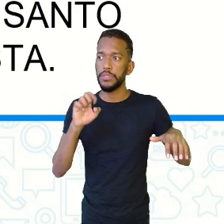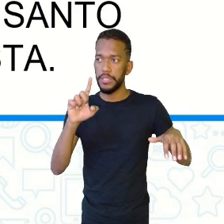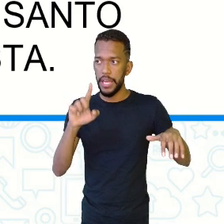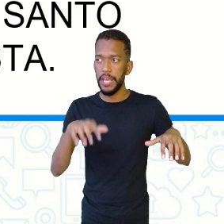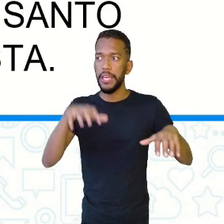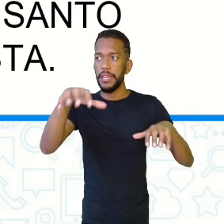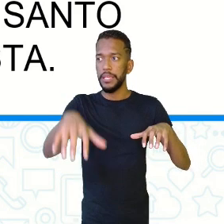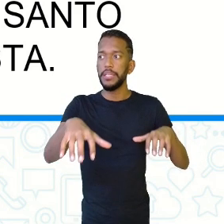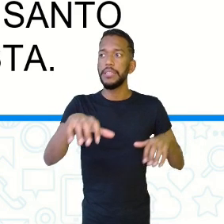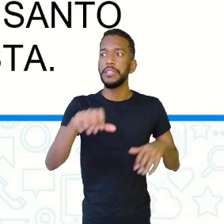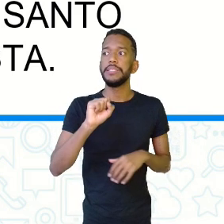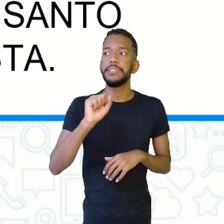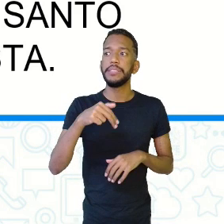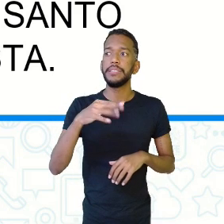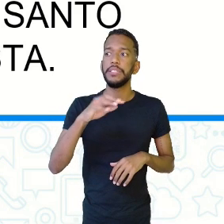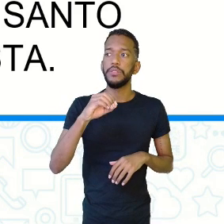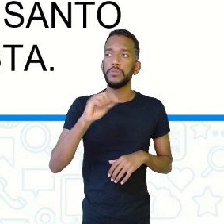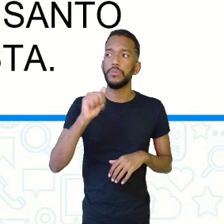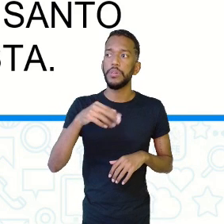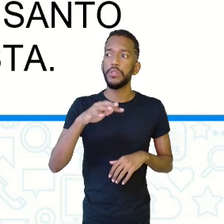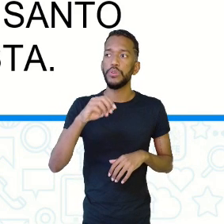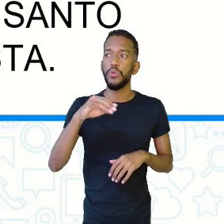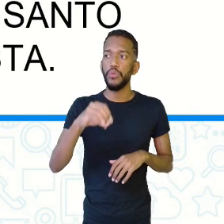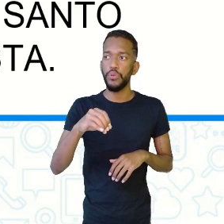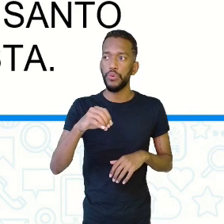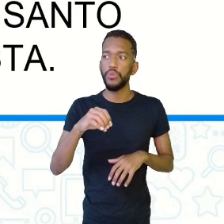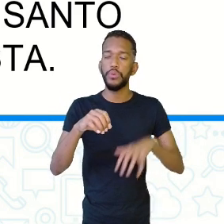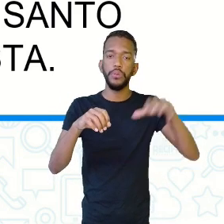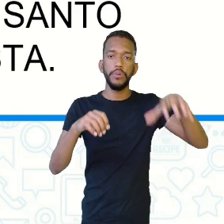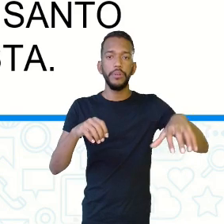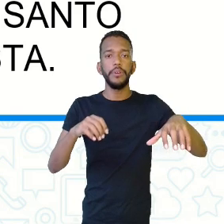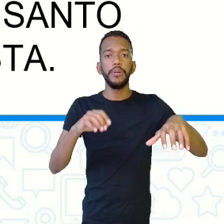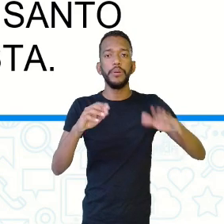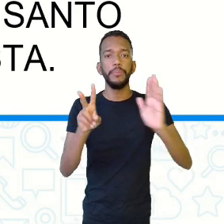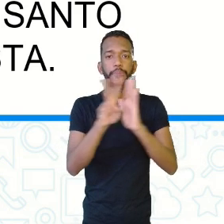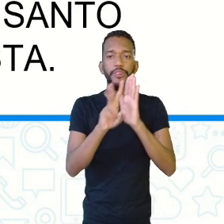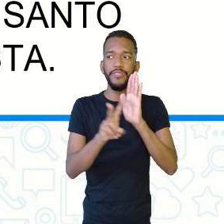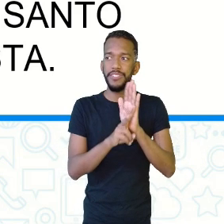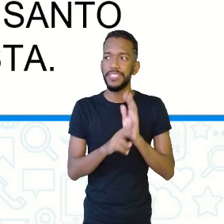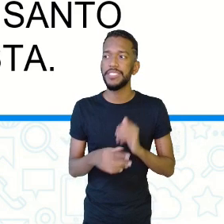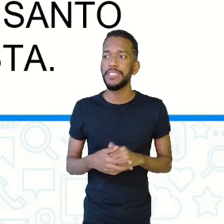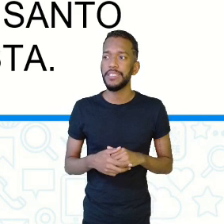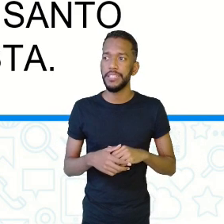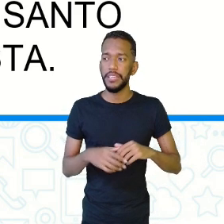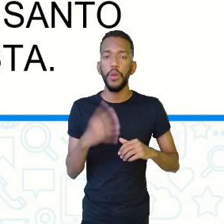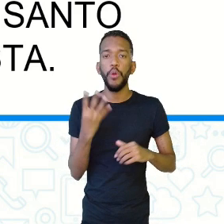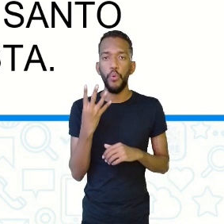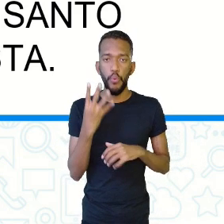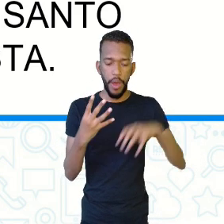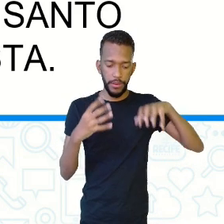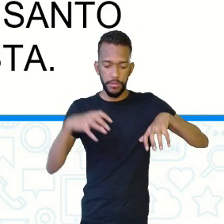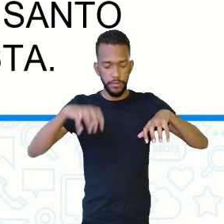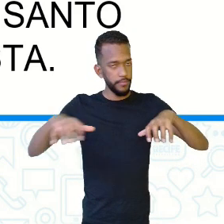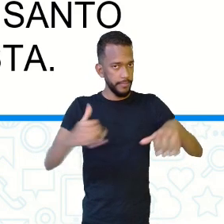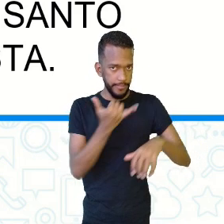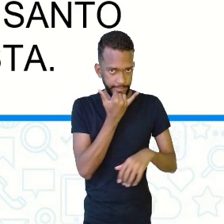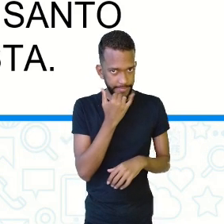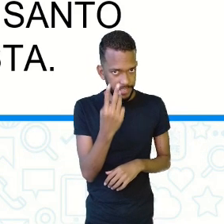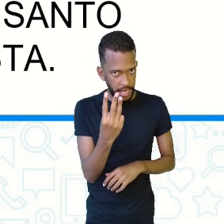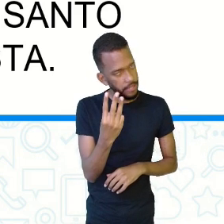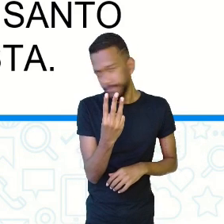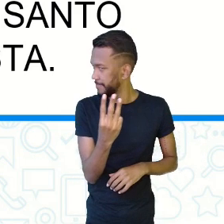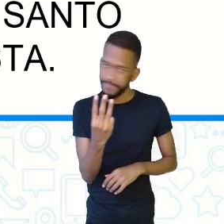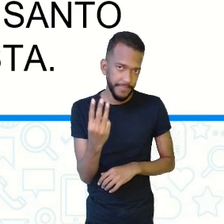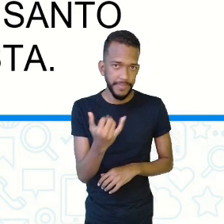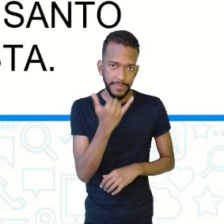Santo Antônio e Boa Vista. Engraçado, 1, 2, 3... Citei 4 bairros, gente, não foram 3 não, tá?